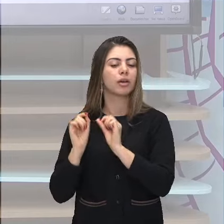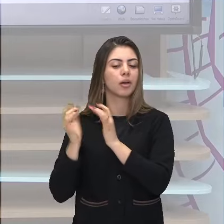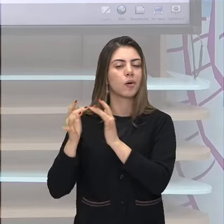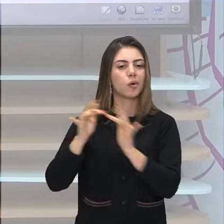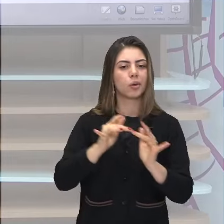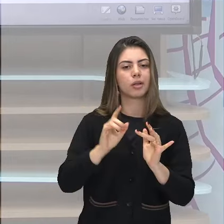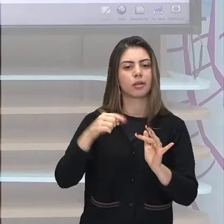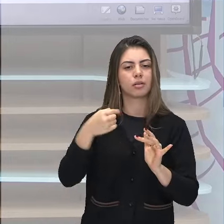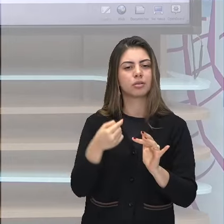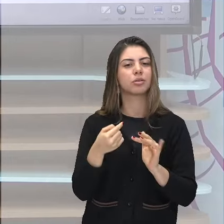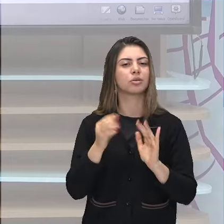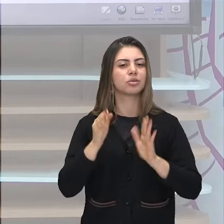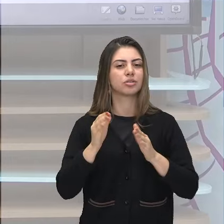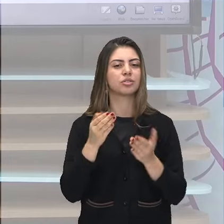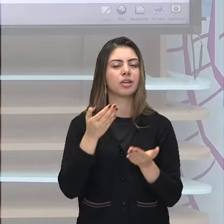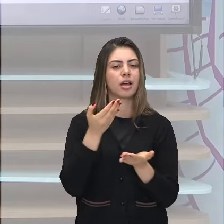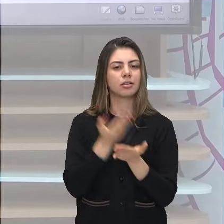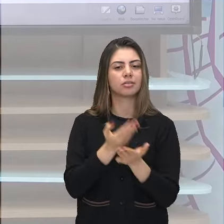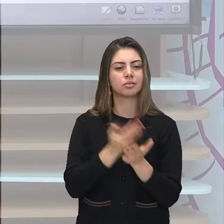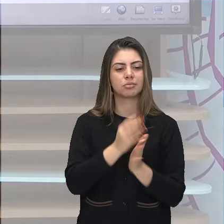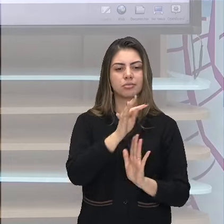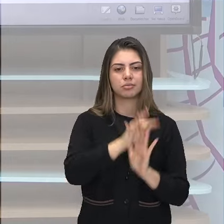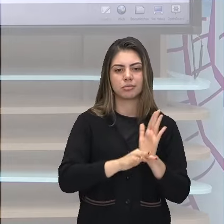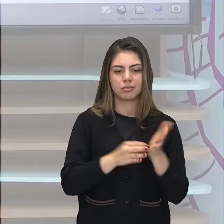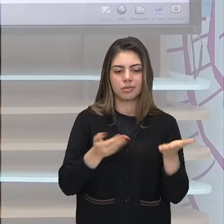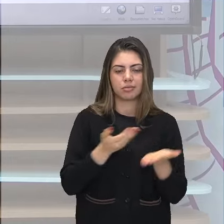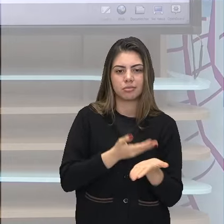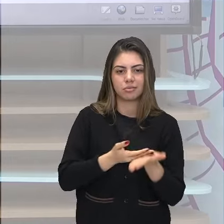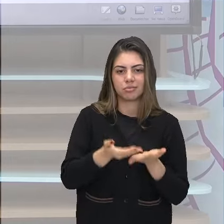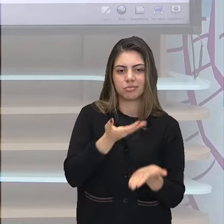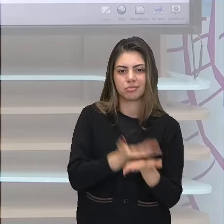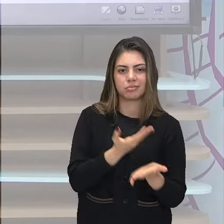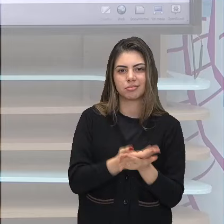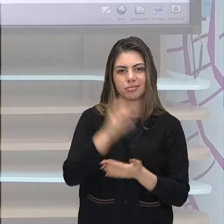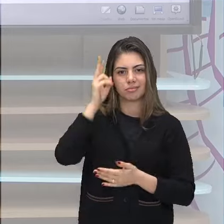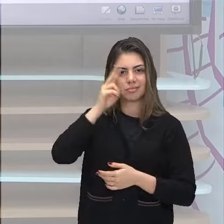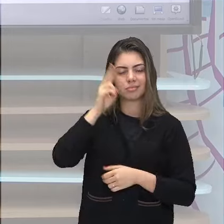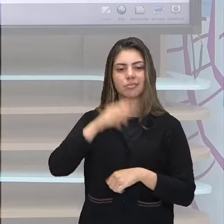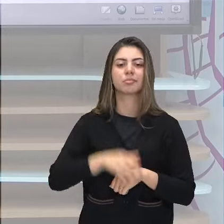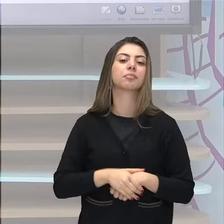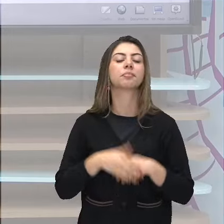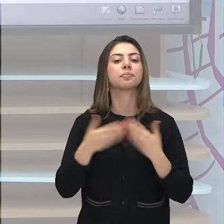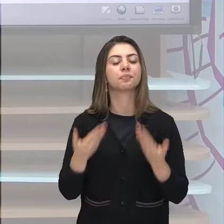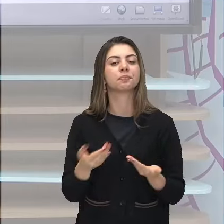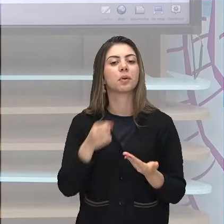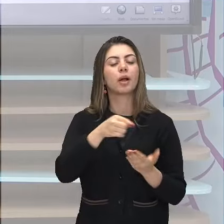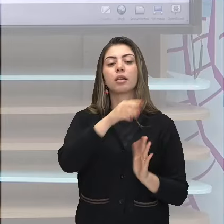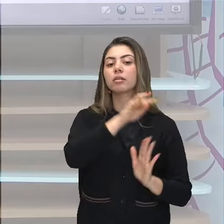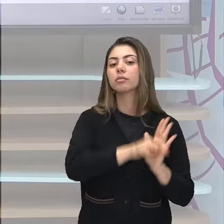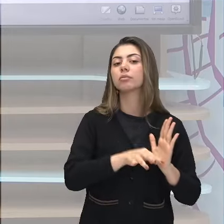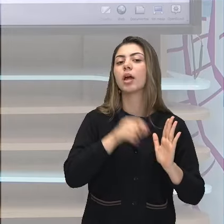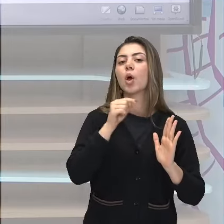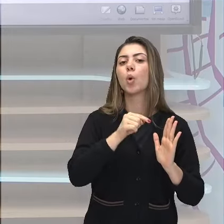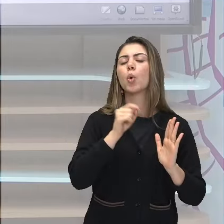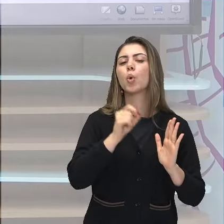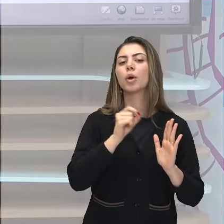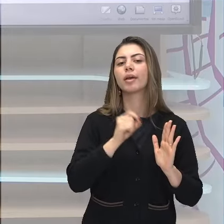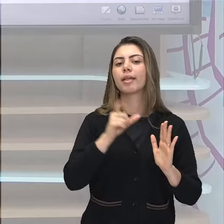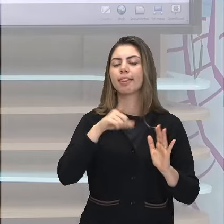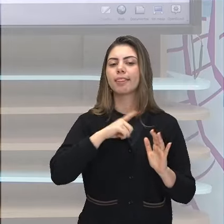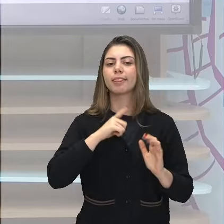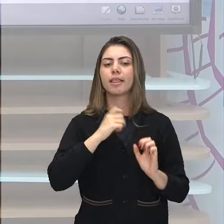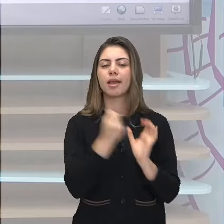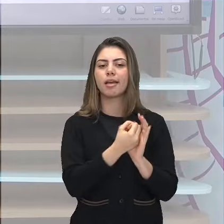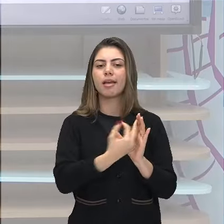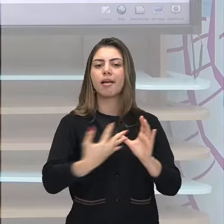nós vimos lá do texto do início da aula. Lembrando que esse texto tem uma